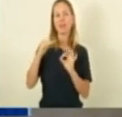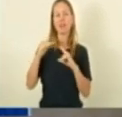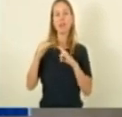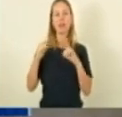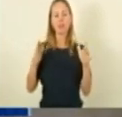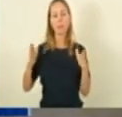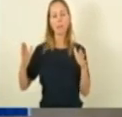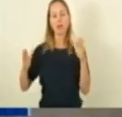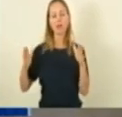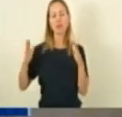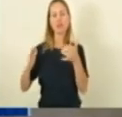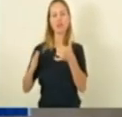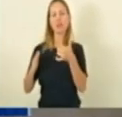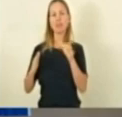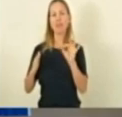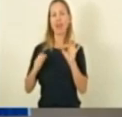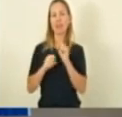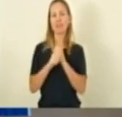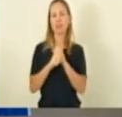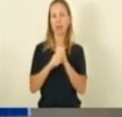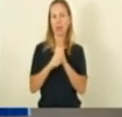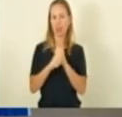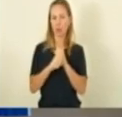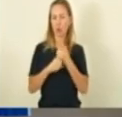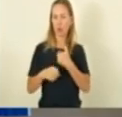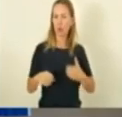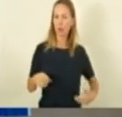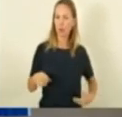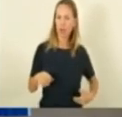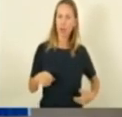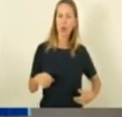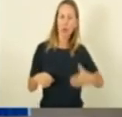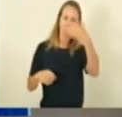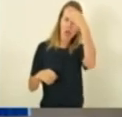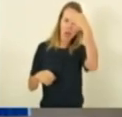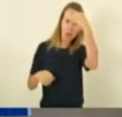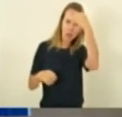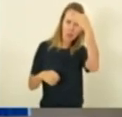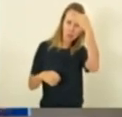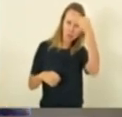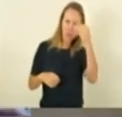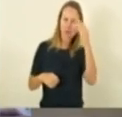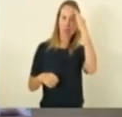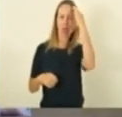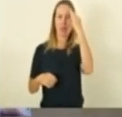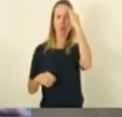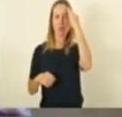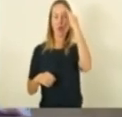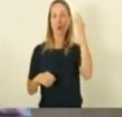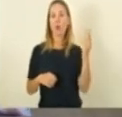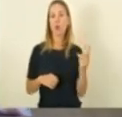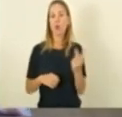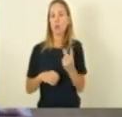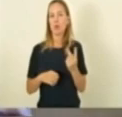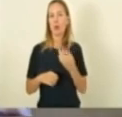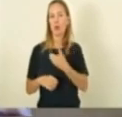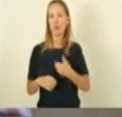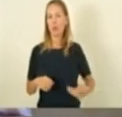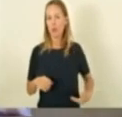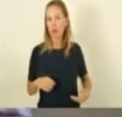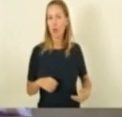anos, tanto do governo Artung quanto do governo Casagrande, mais de 6 bilhões de